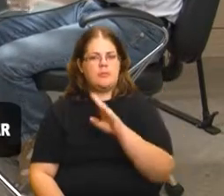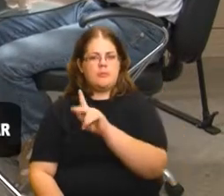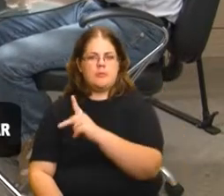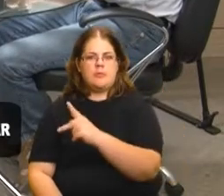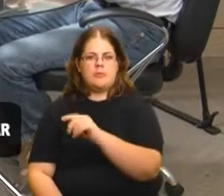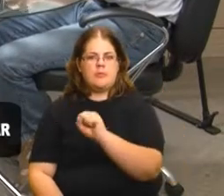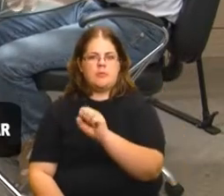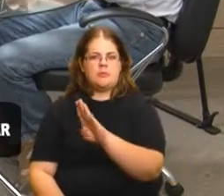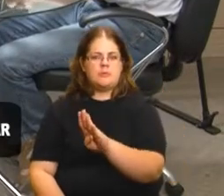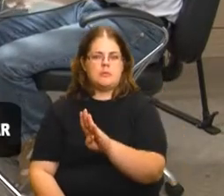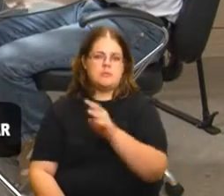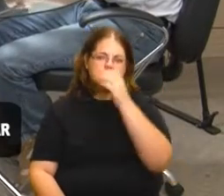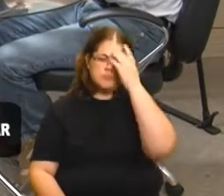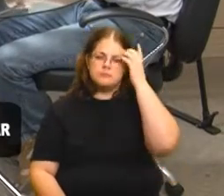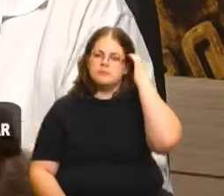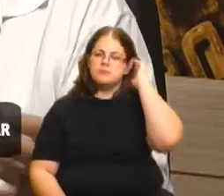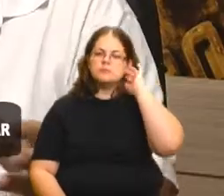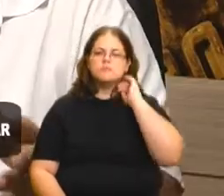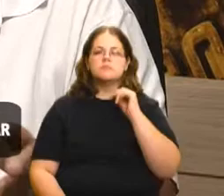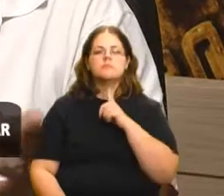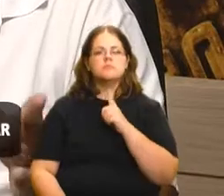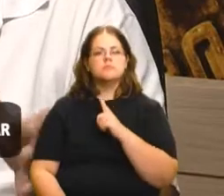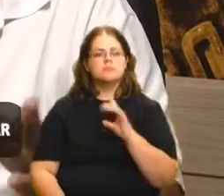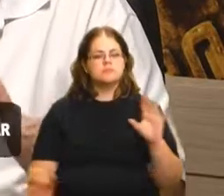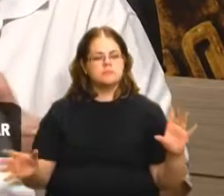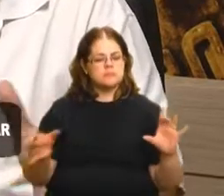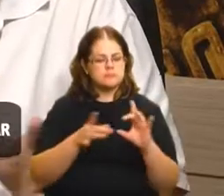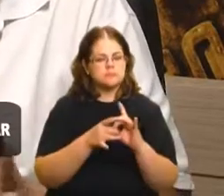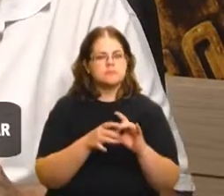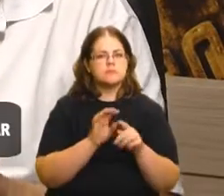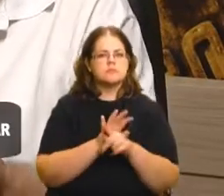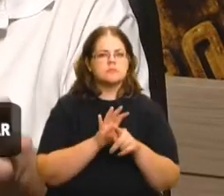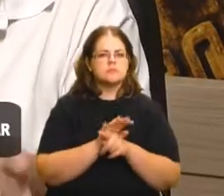mesmo. E que faziam parte da